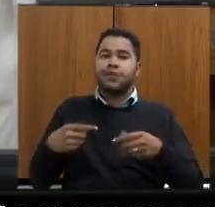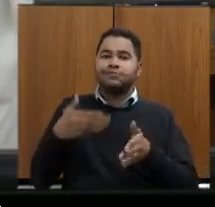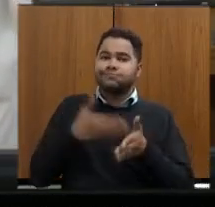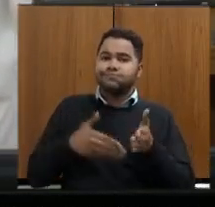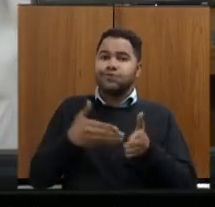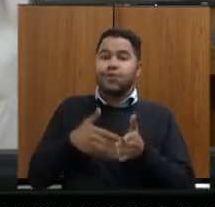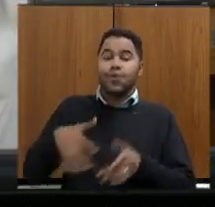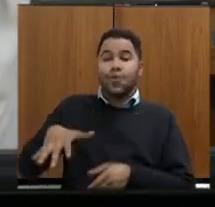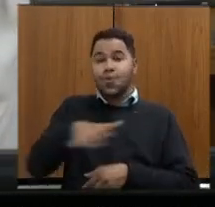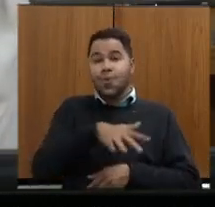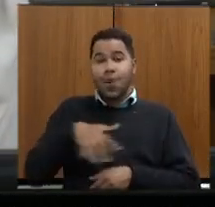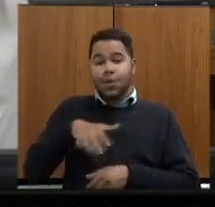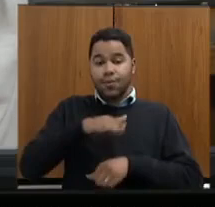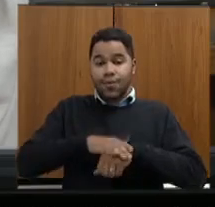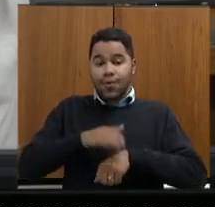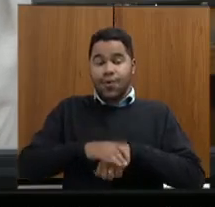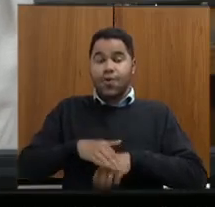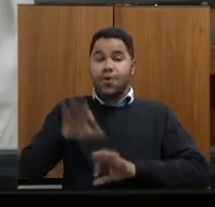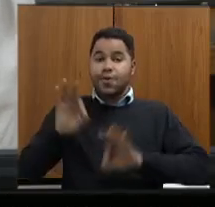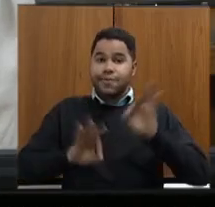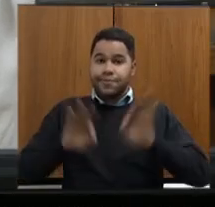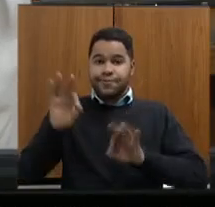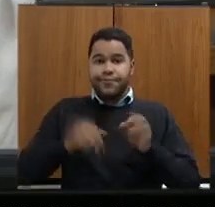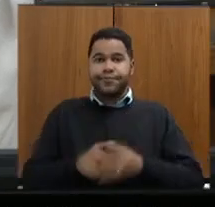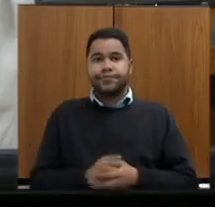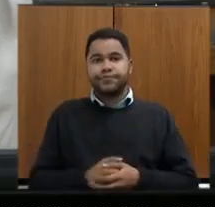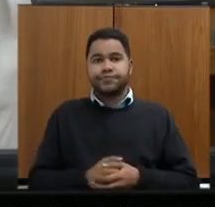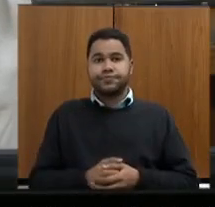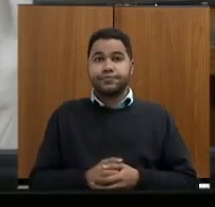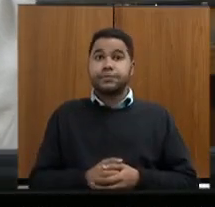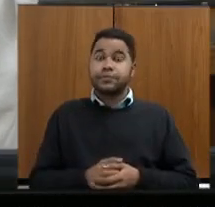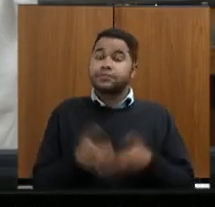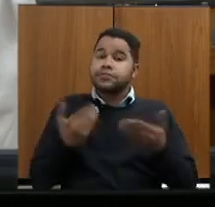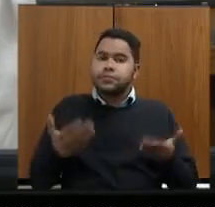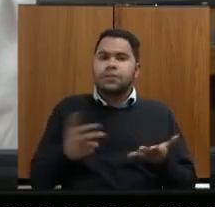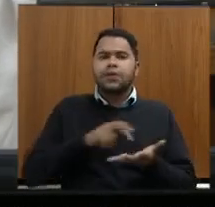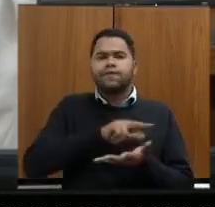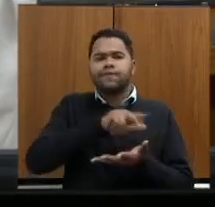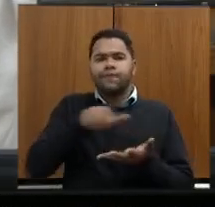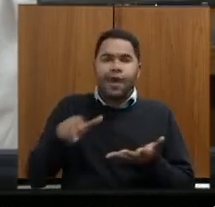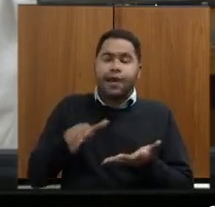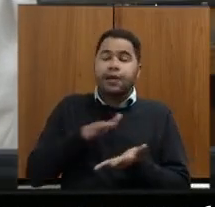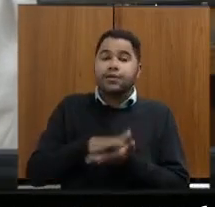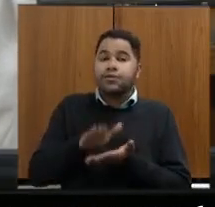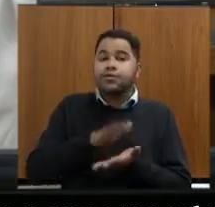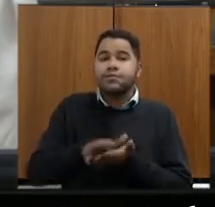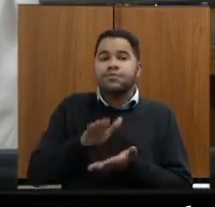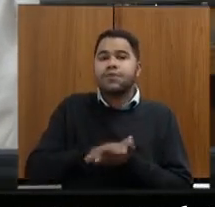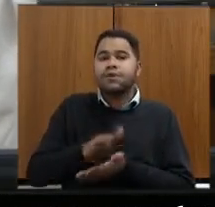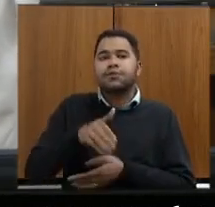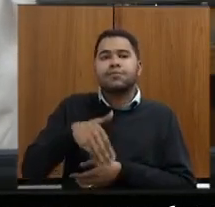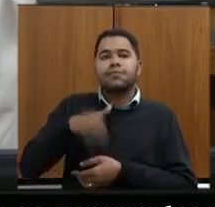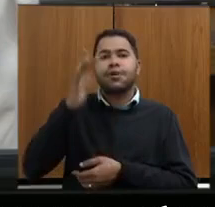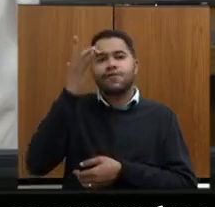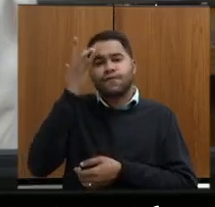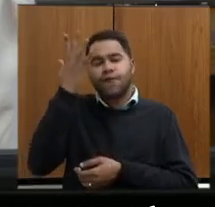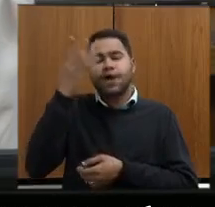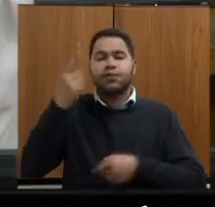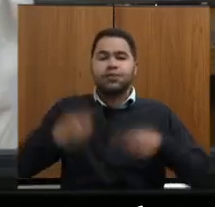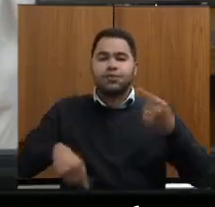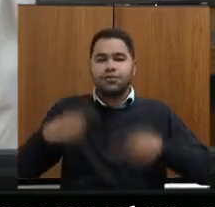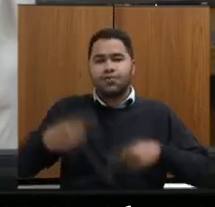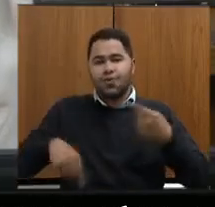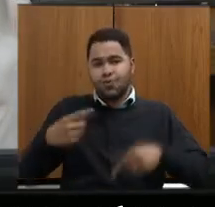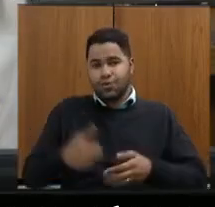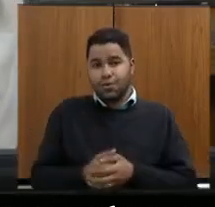no âmbito do próprio plano e em boa medida vários as despesas elas são mais fáceis de discutir fiquei